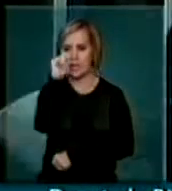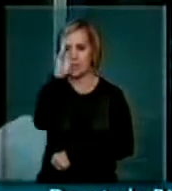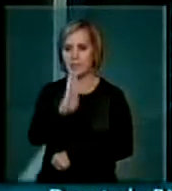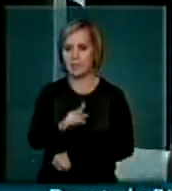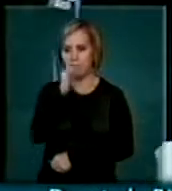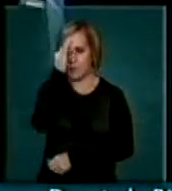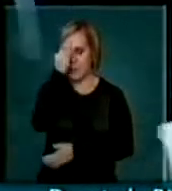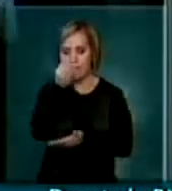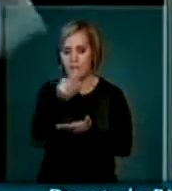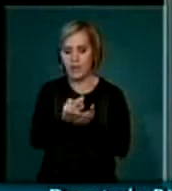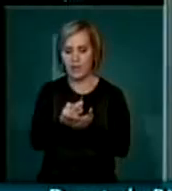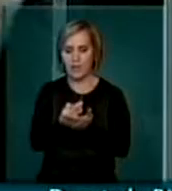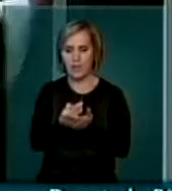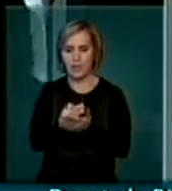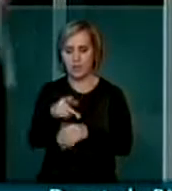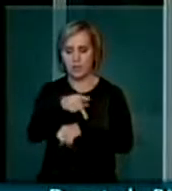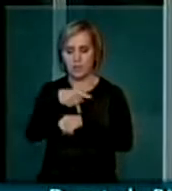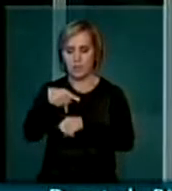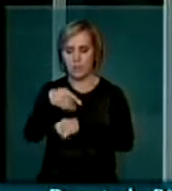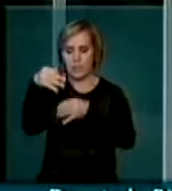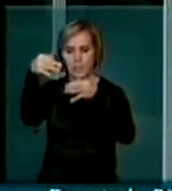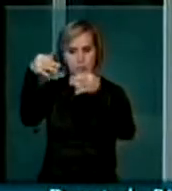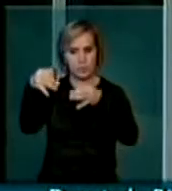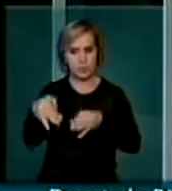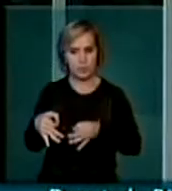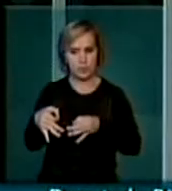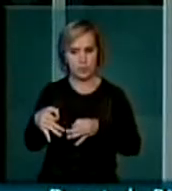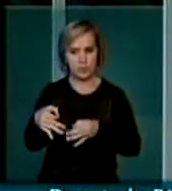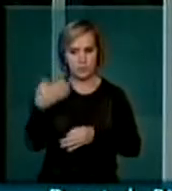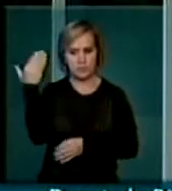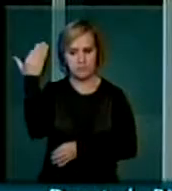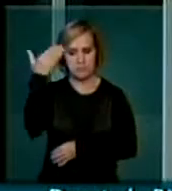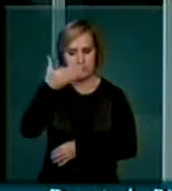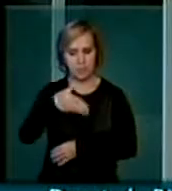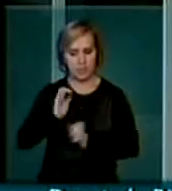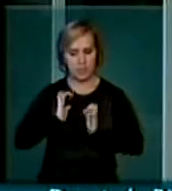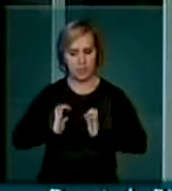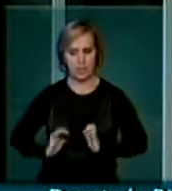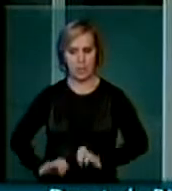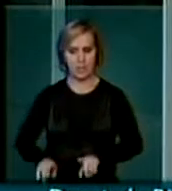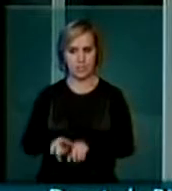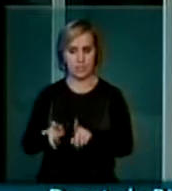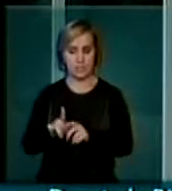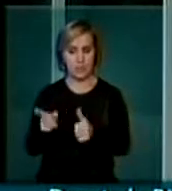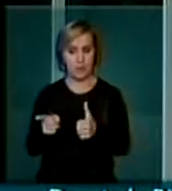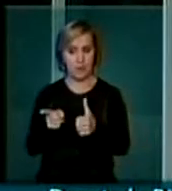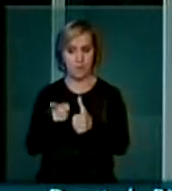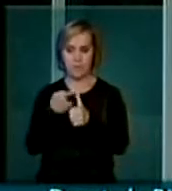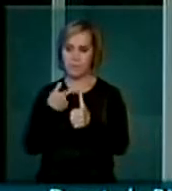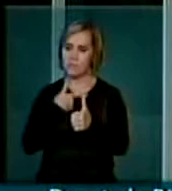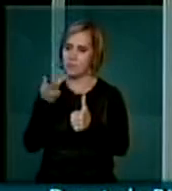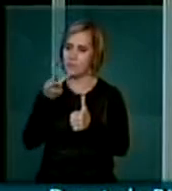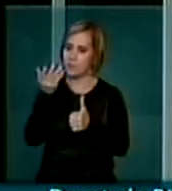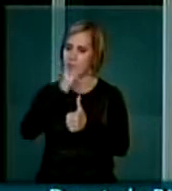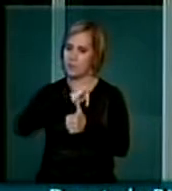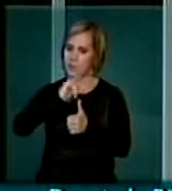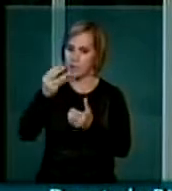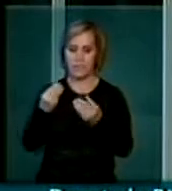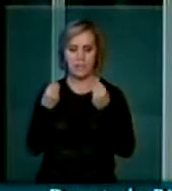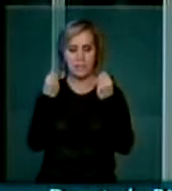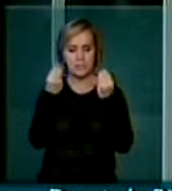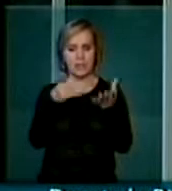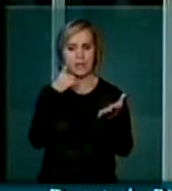em um país mais justo, mais honesto e mais ético. Em primeiro lugar, quero registrar a entrega pelo deputado Índio da